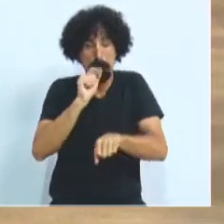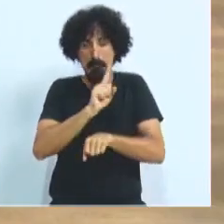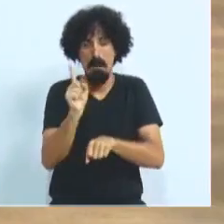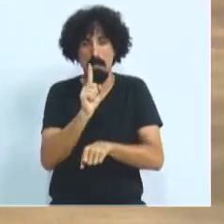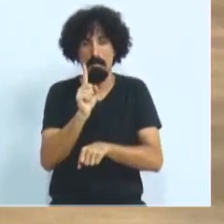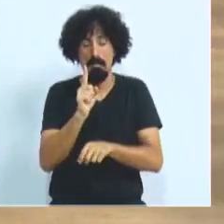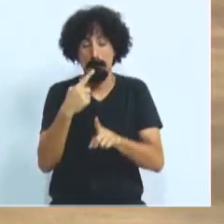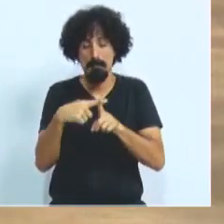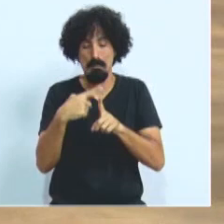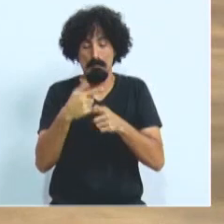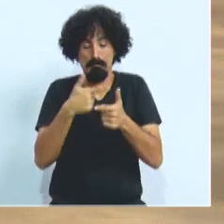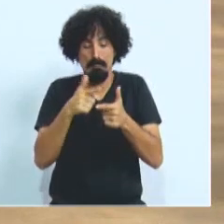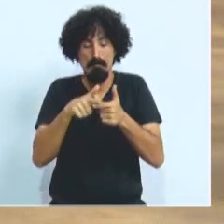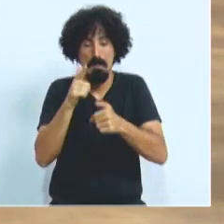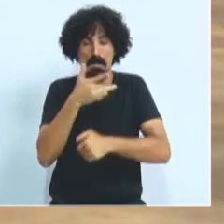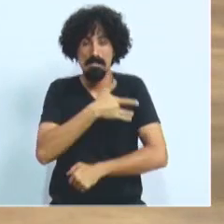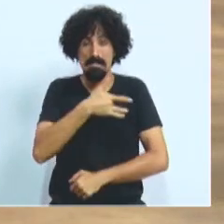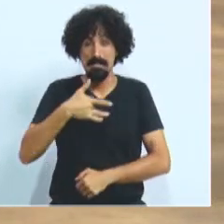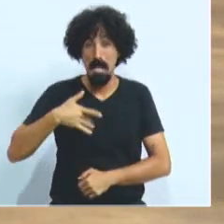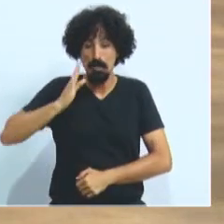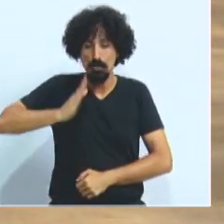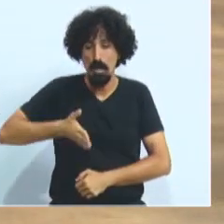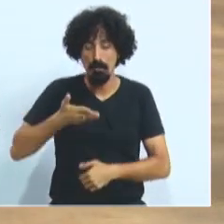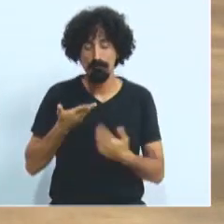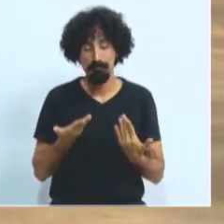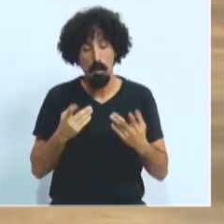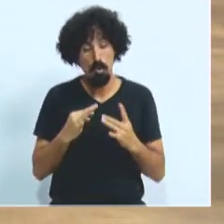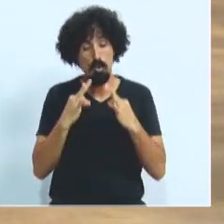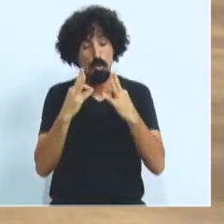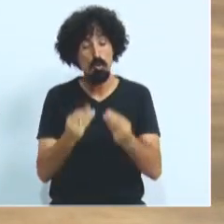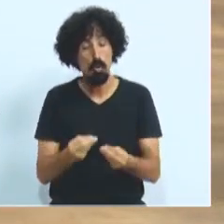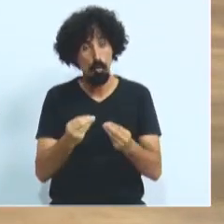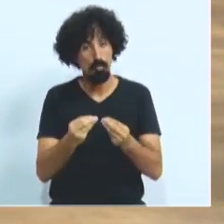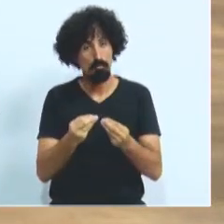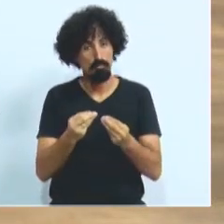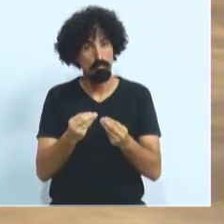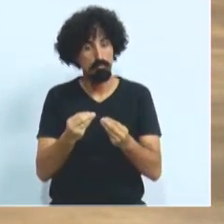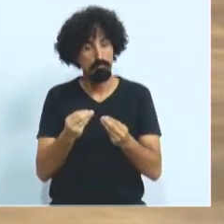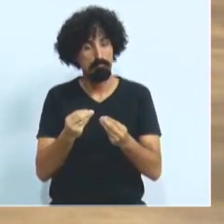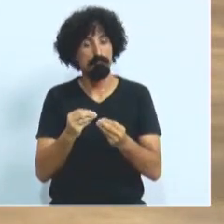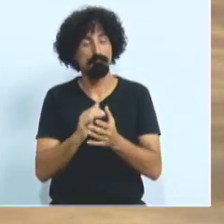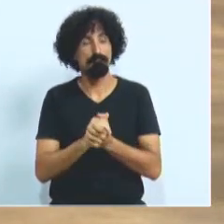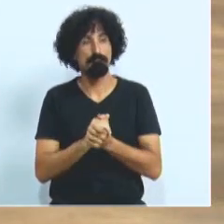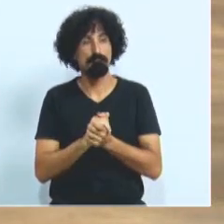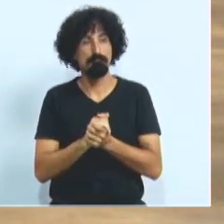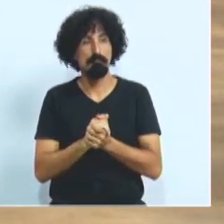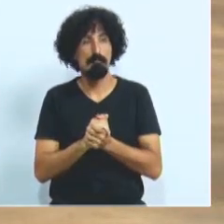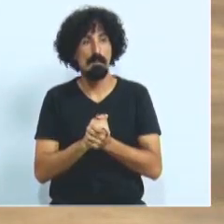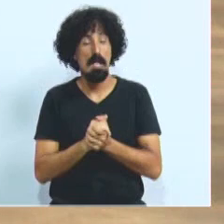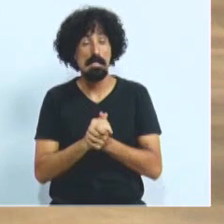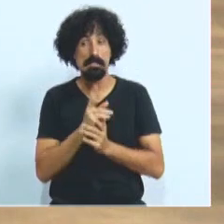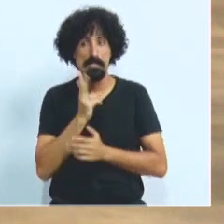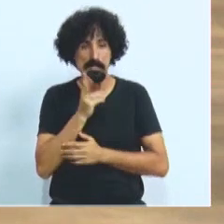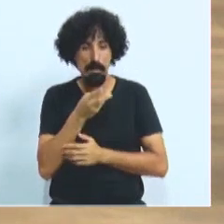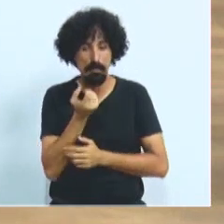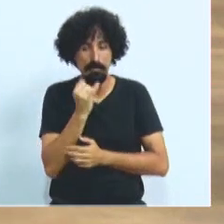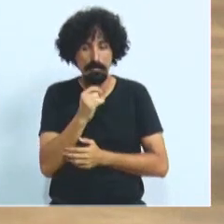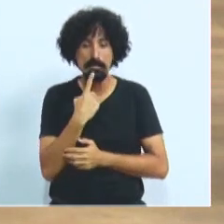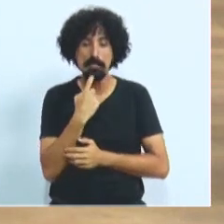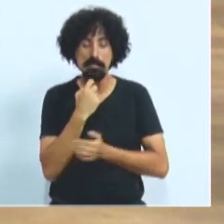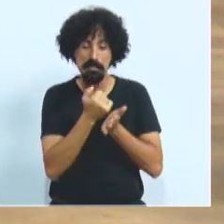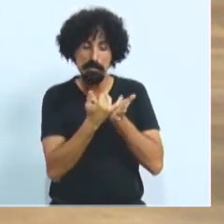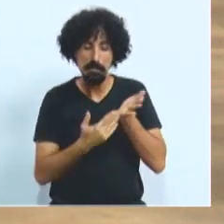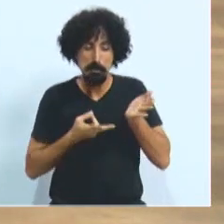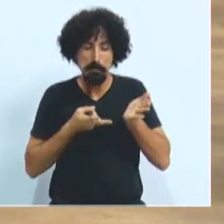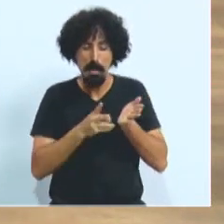né? Então, assim, todo sangramento que perdurar, ou então que o corte for mais maior, que for